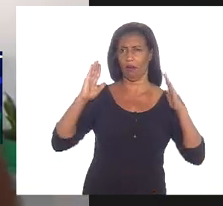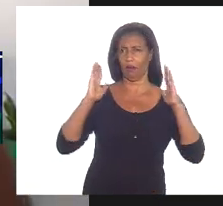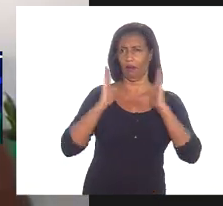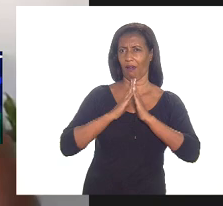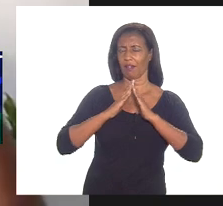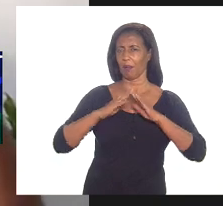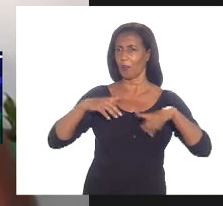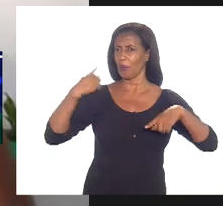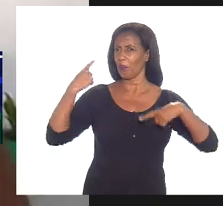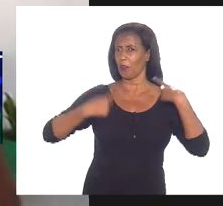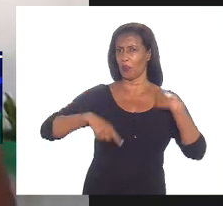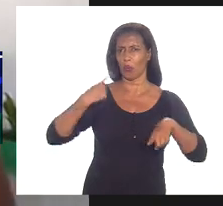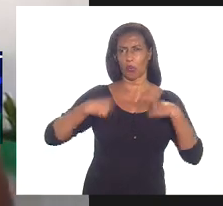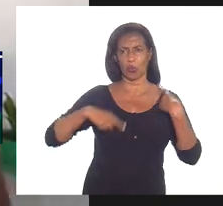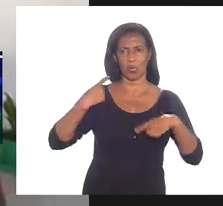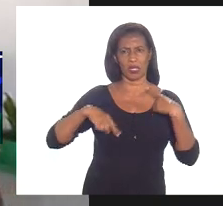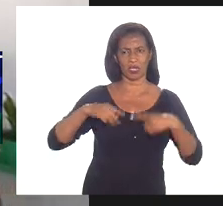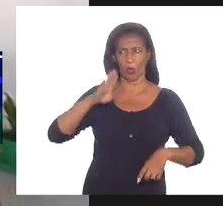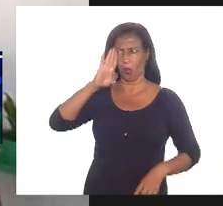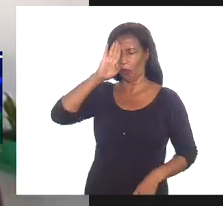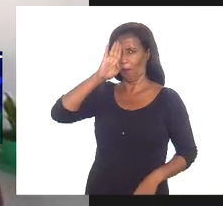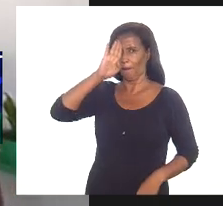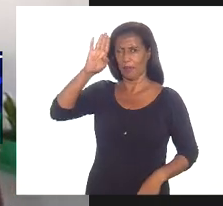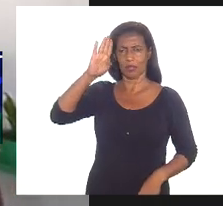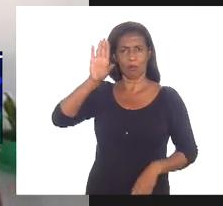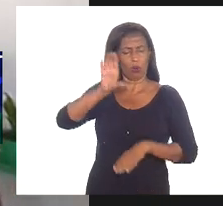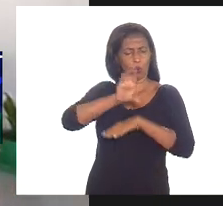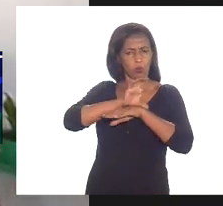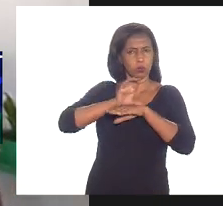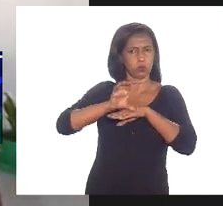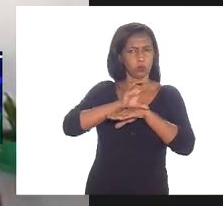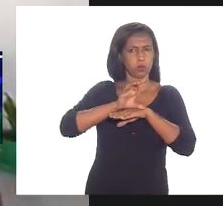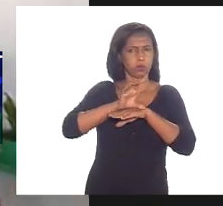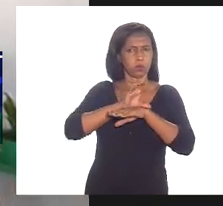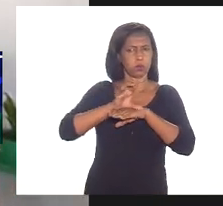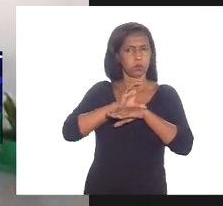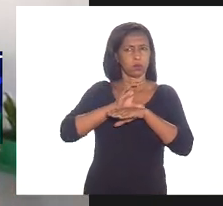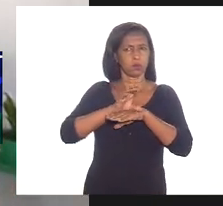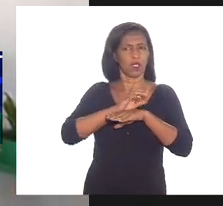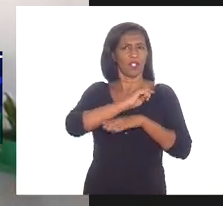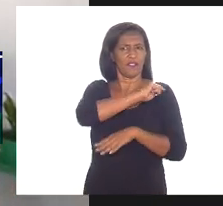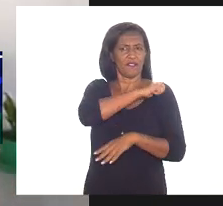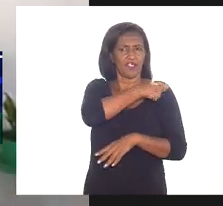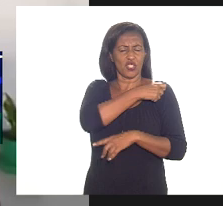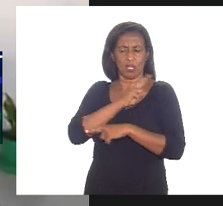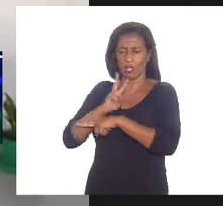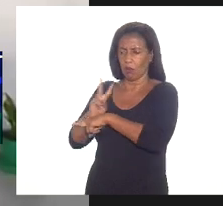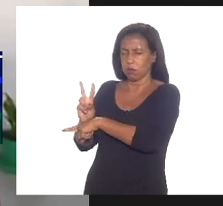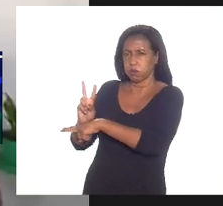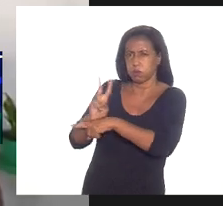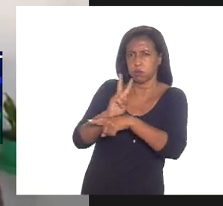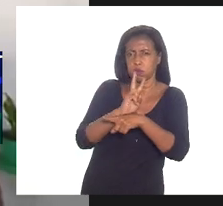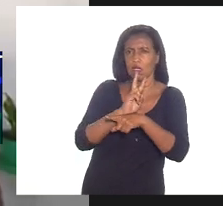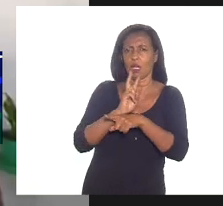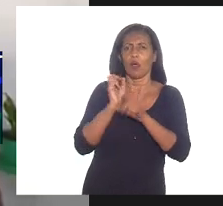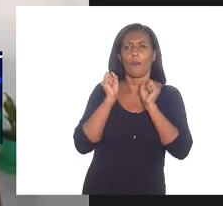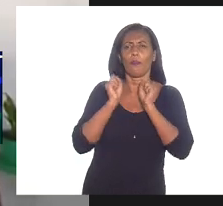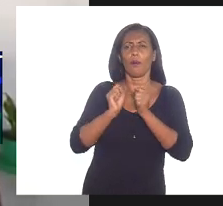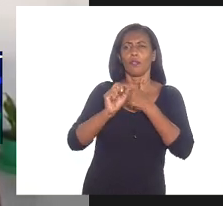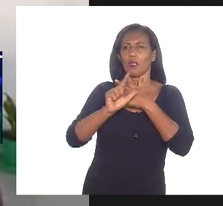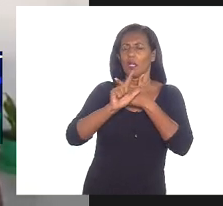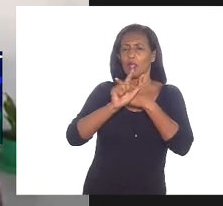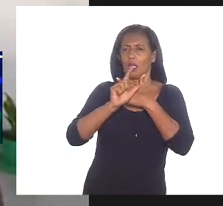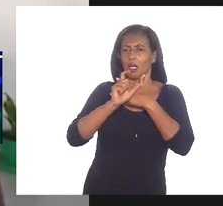que tem como prerrogativa constitucional fiscalizar O Poder Executivo propor políticas